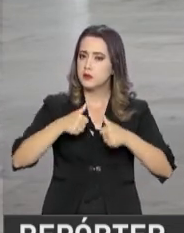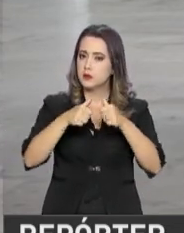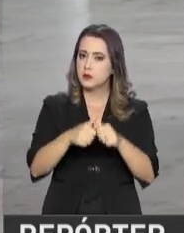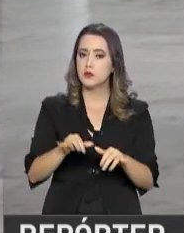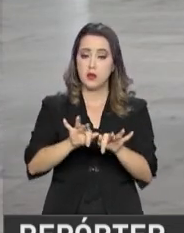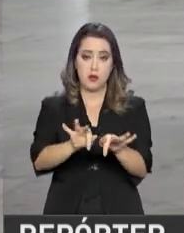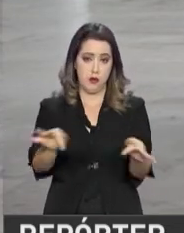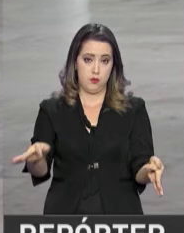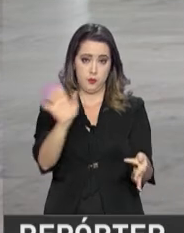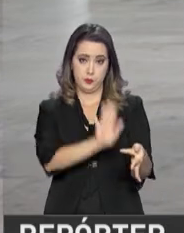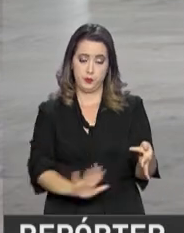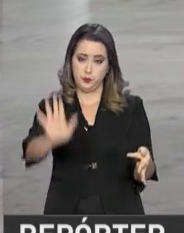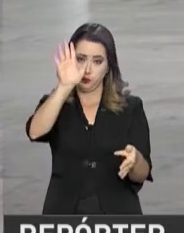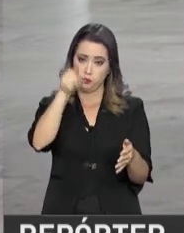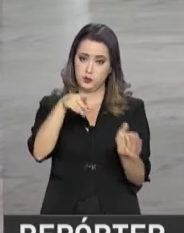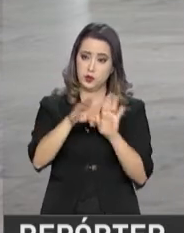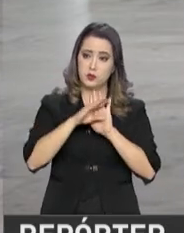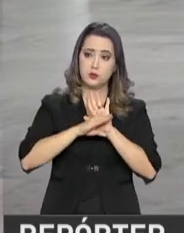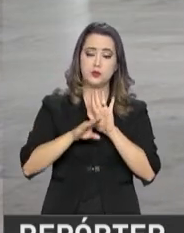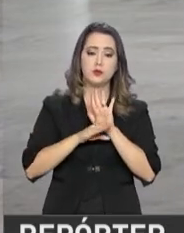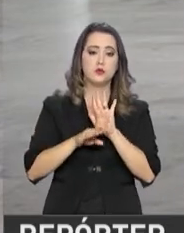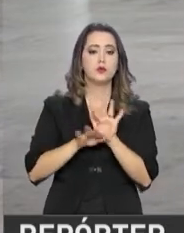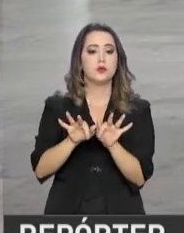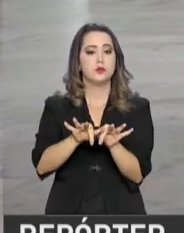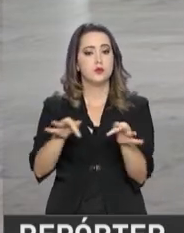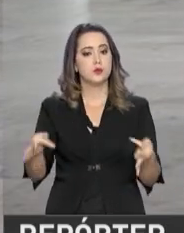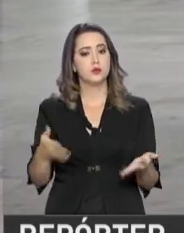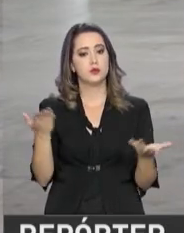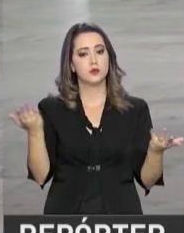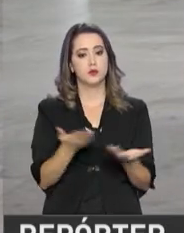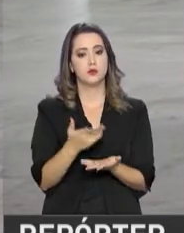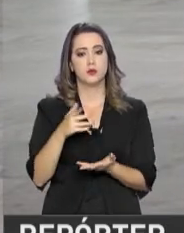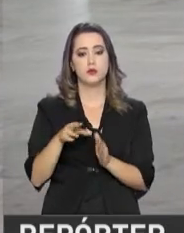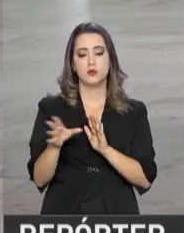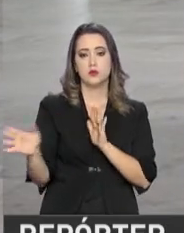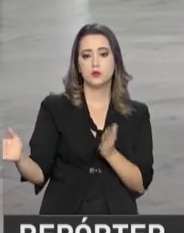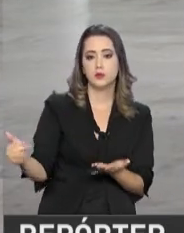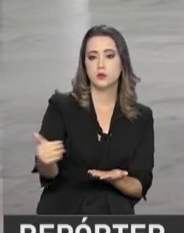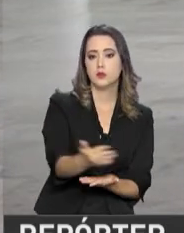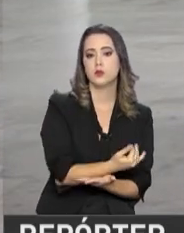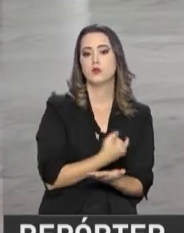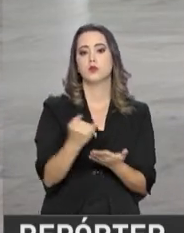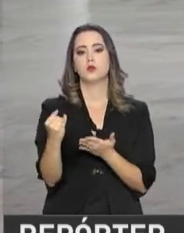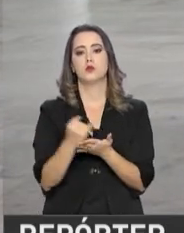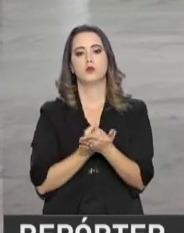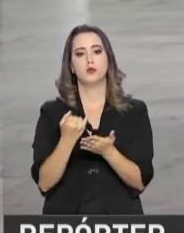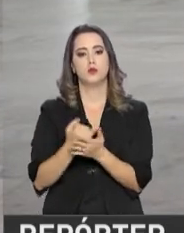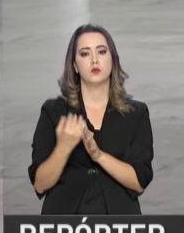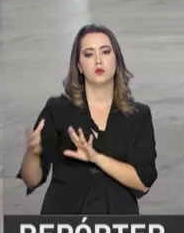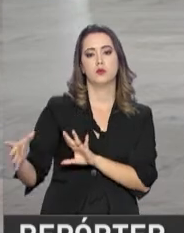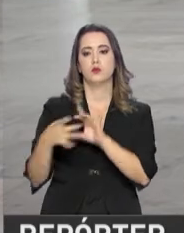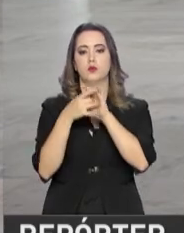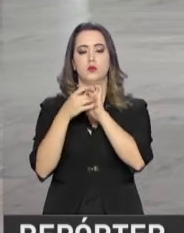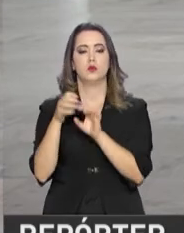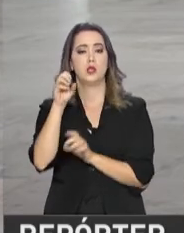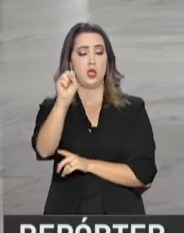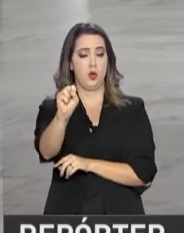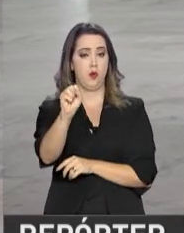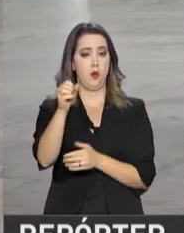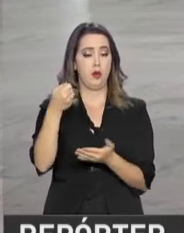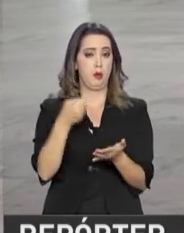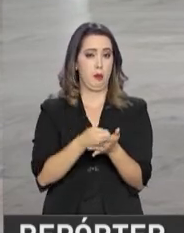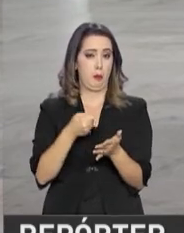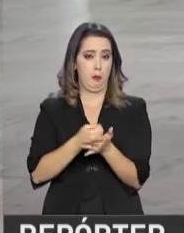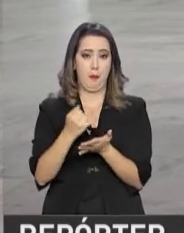simples nacional que é este programa simplificado de recolhimento de impostos que unifica oito tributos